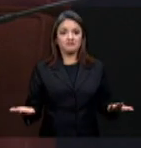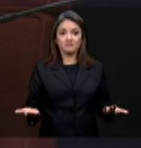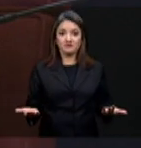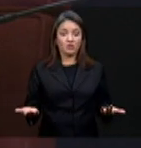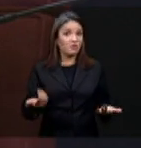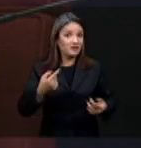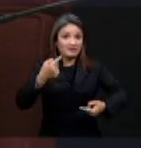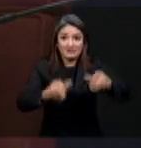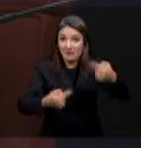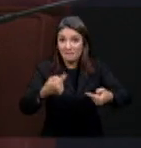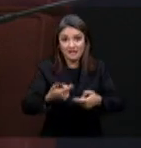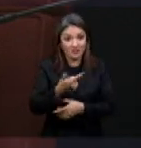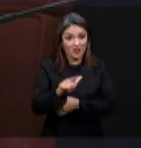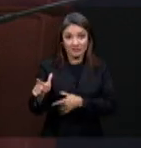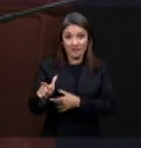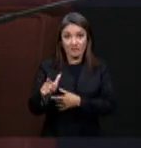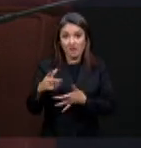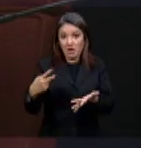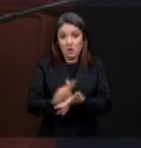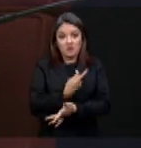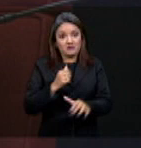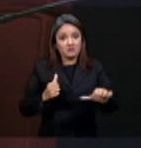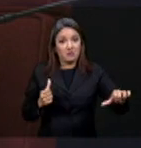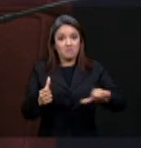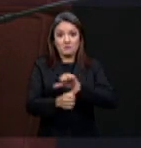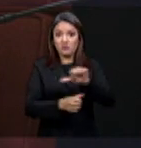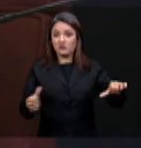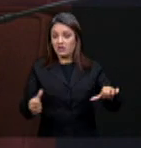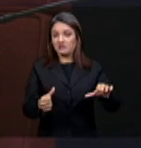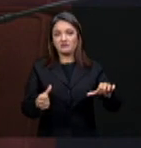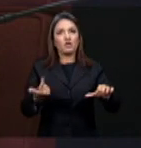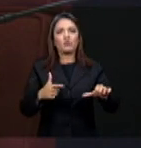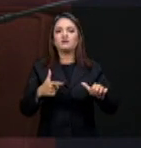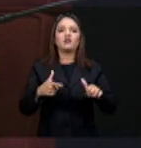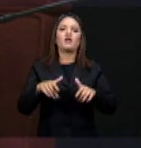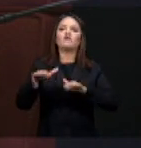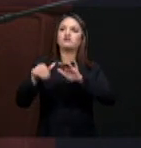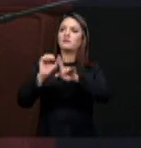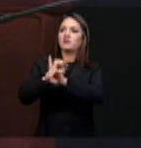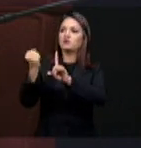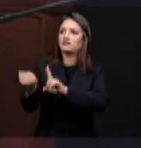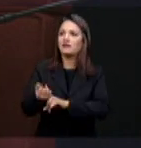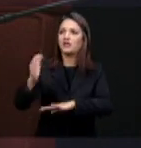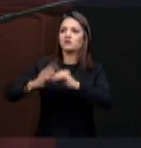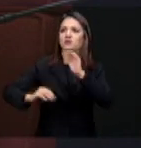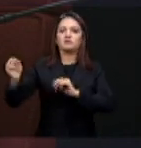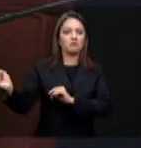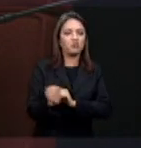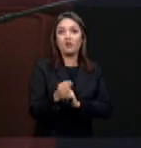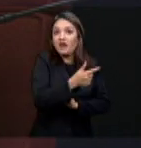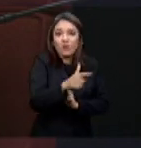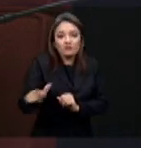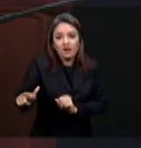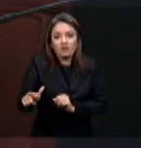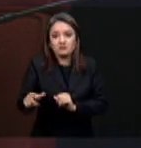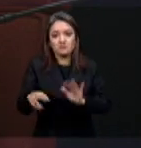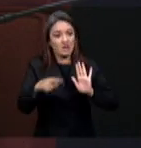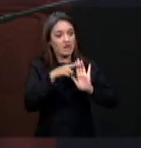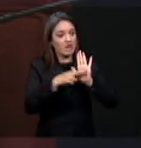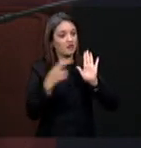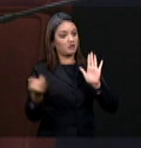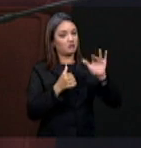qualquer debate A esse respeito né Foi uma mudança que não foi debatido por especialistas com a sociedade que alterou regras muito